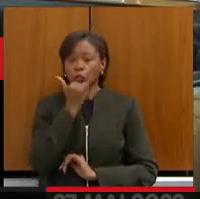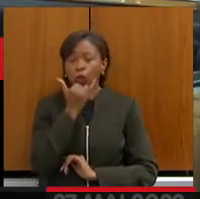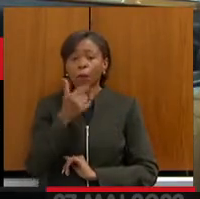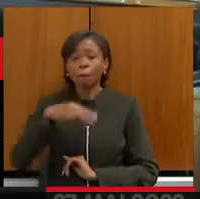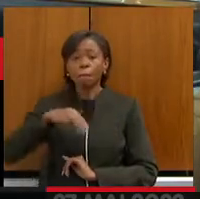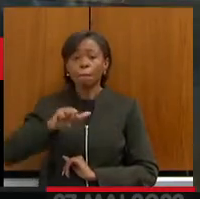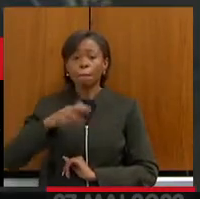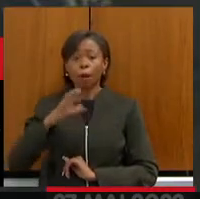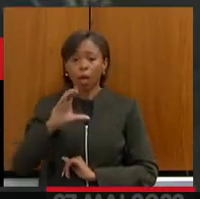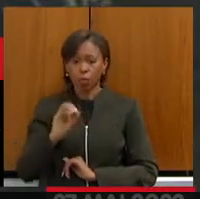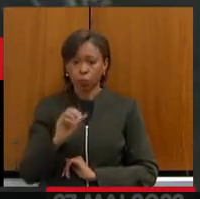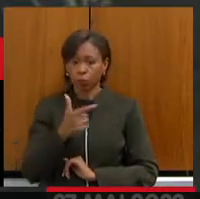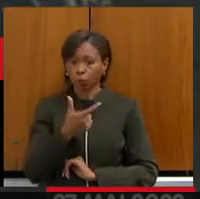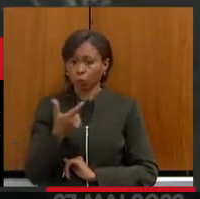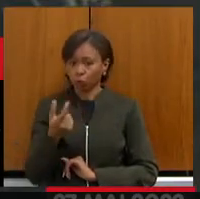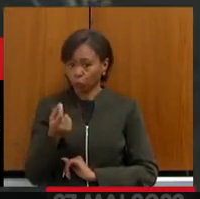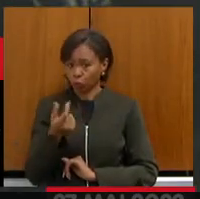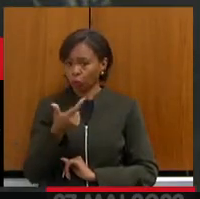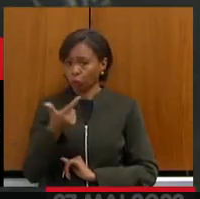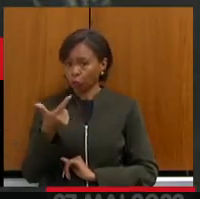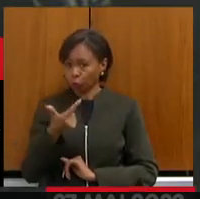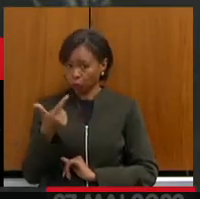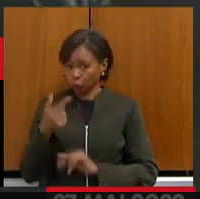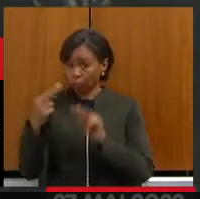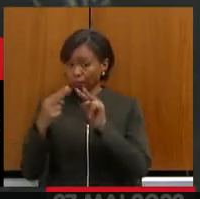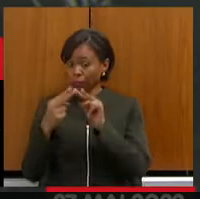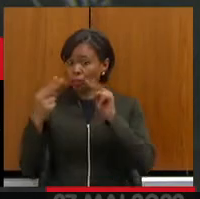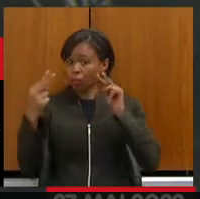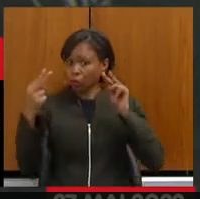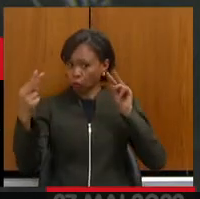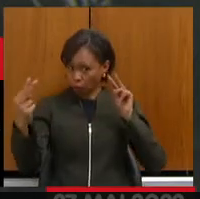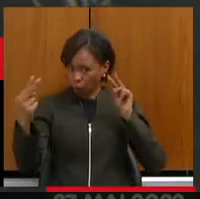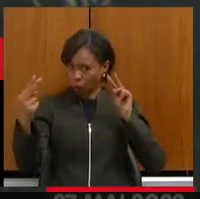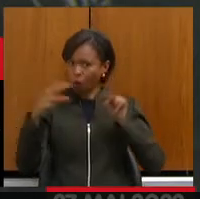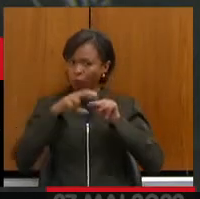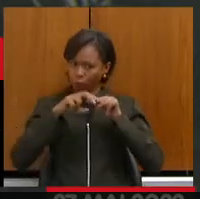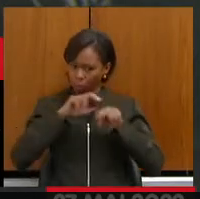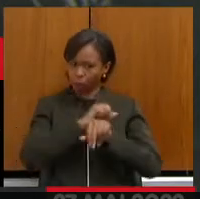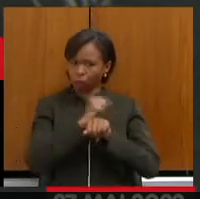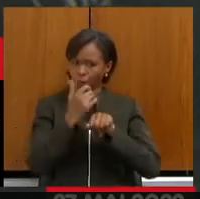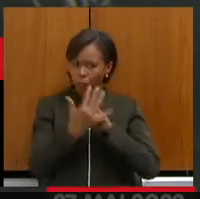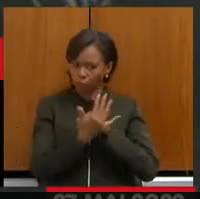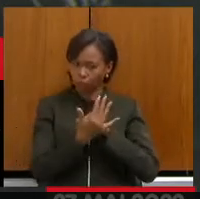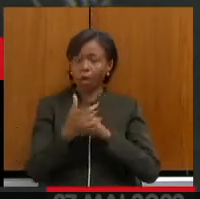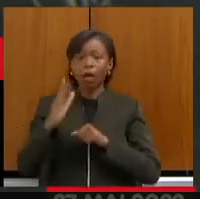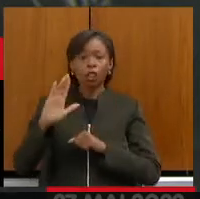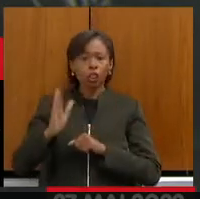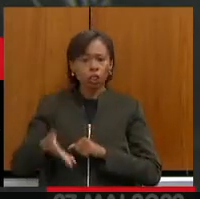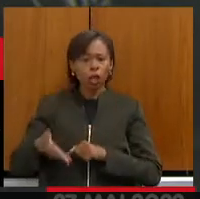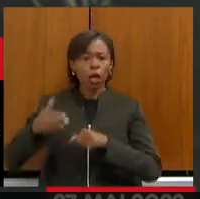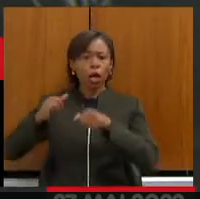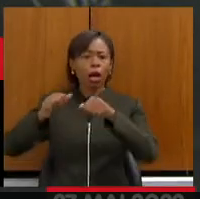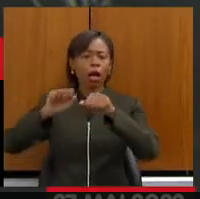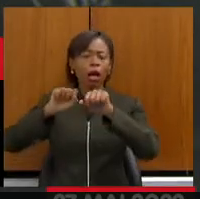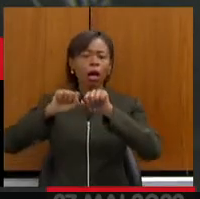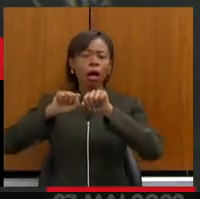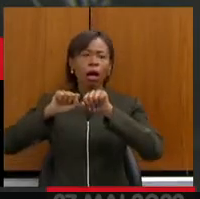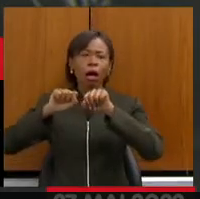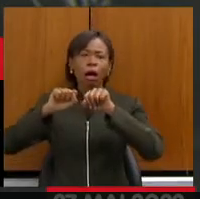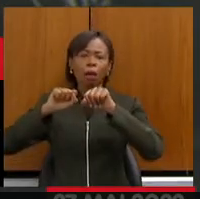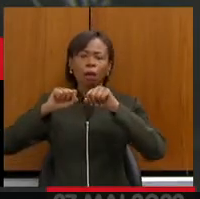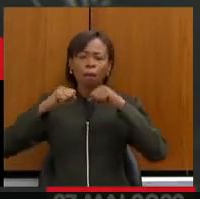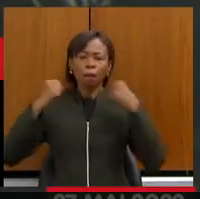forma virtual em razão da pandemia e do covid-19 as palestras justiça e direito